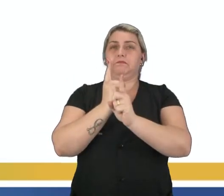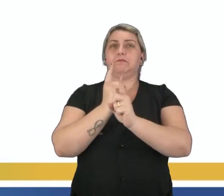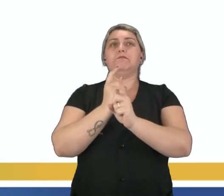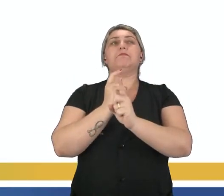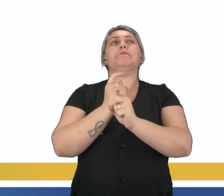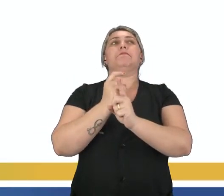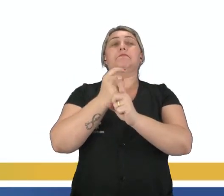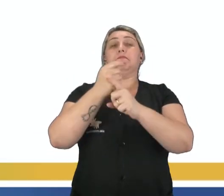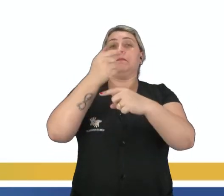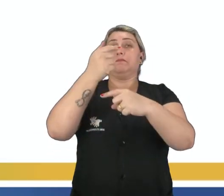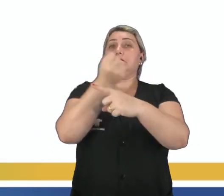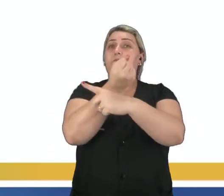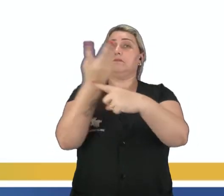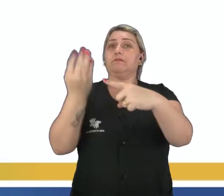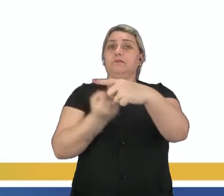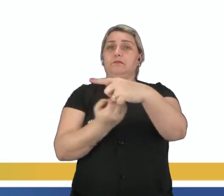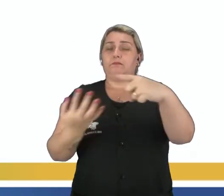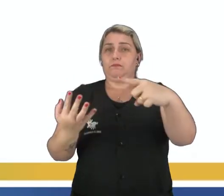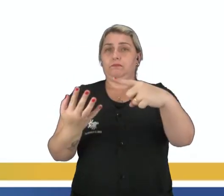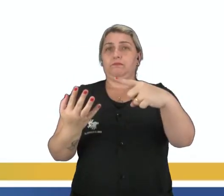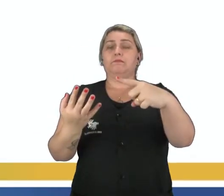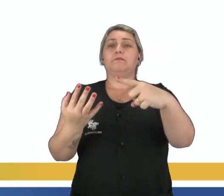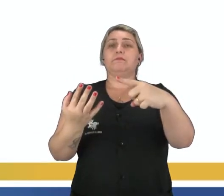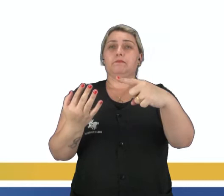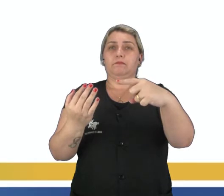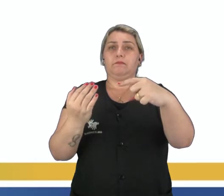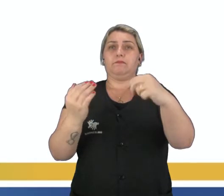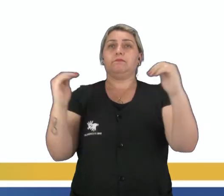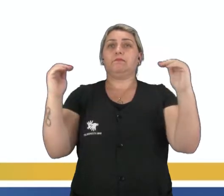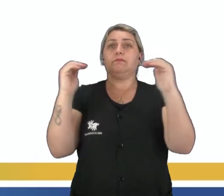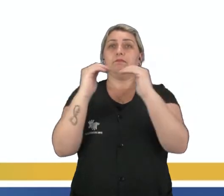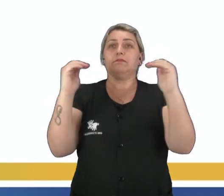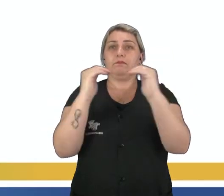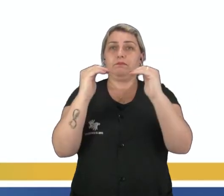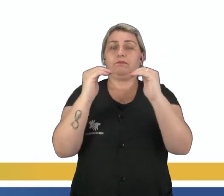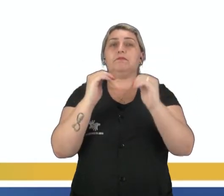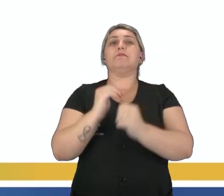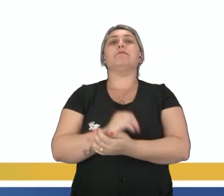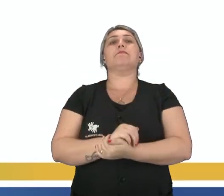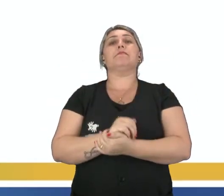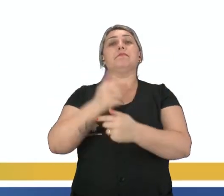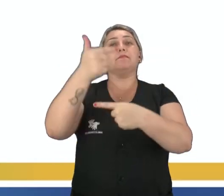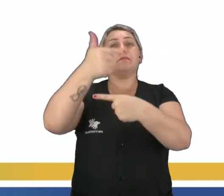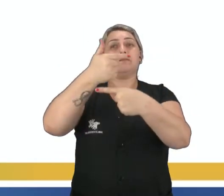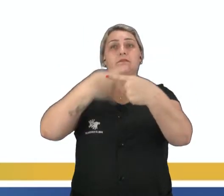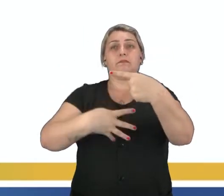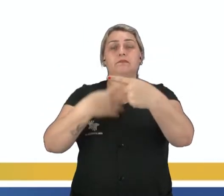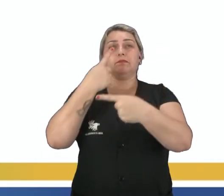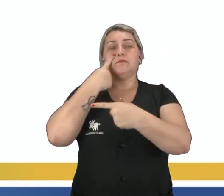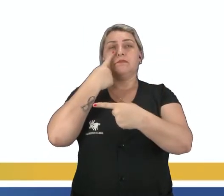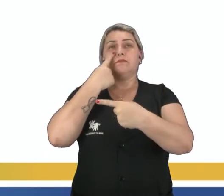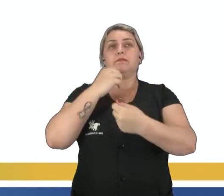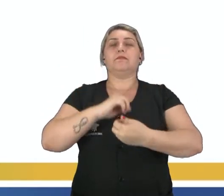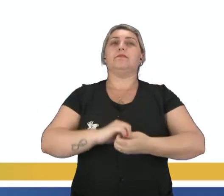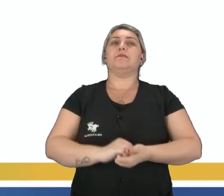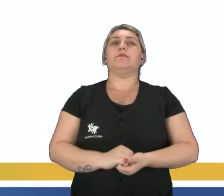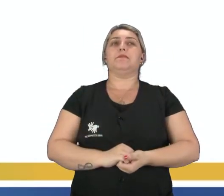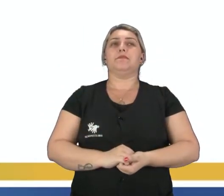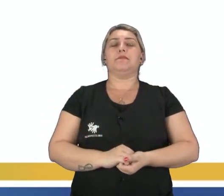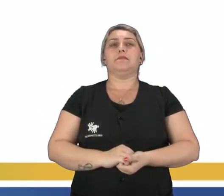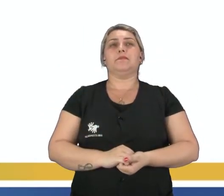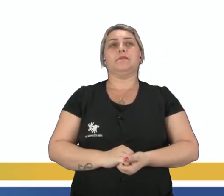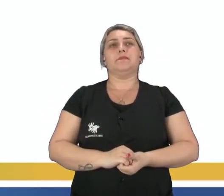com 2/4 as frações equivalentes a 2/4. Observa comigo na telinha.